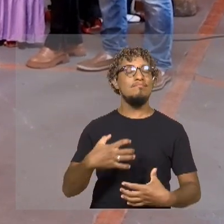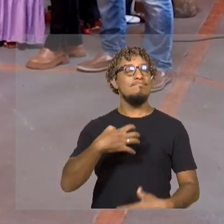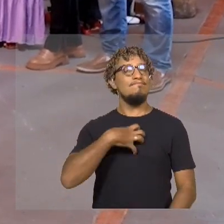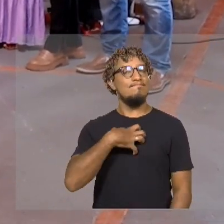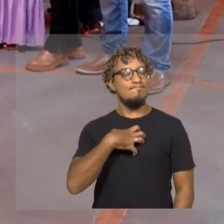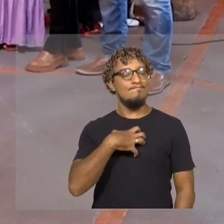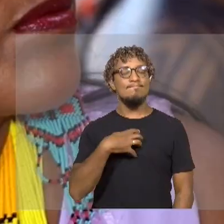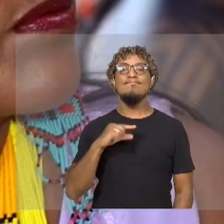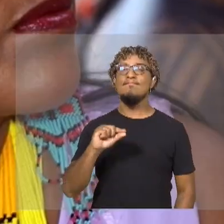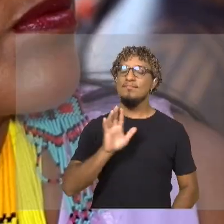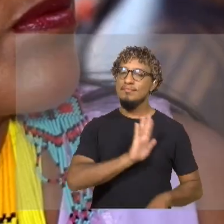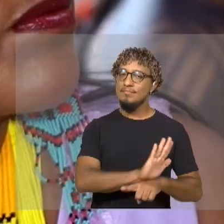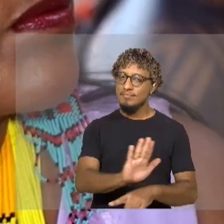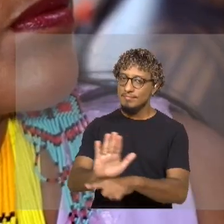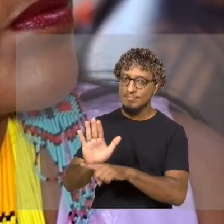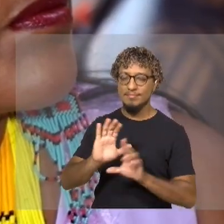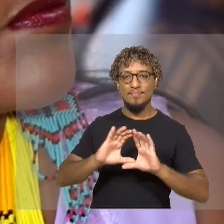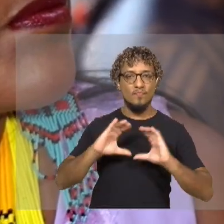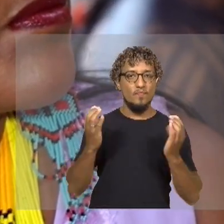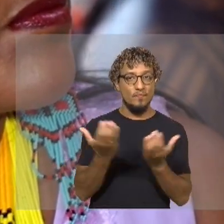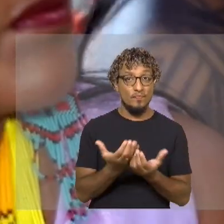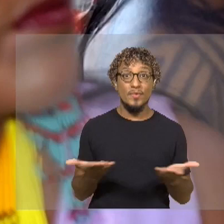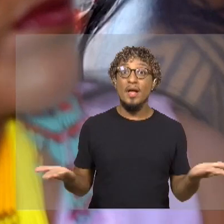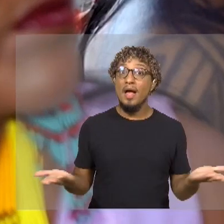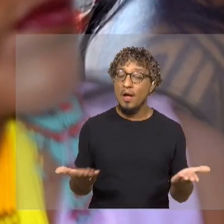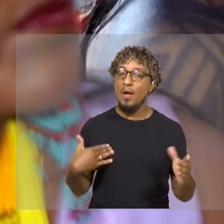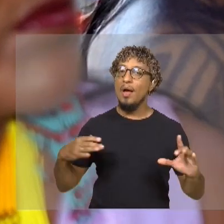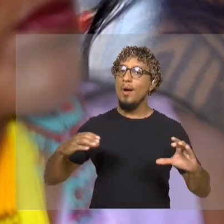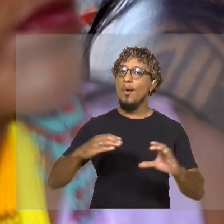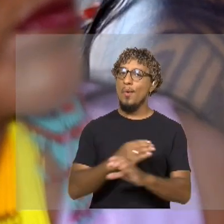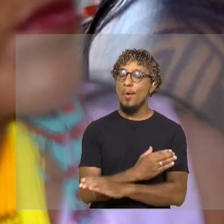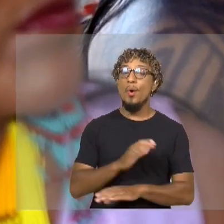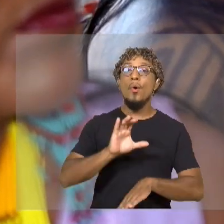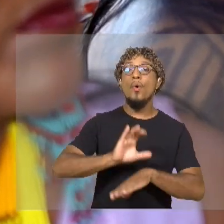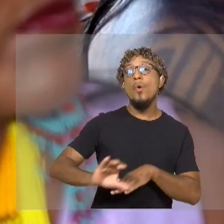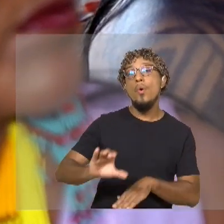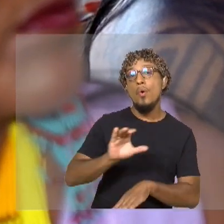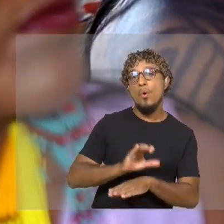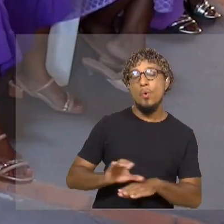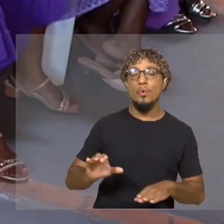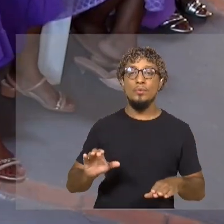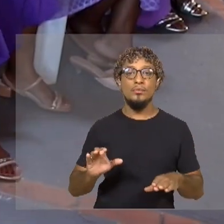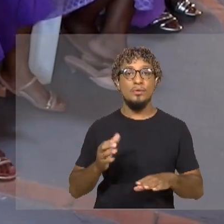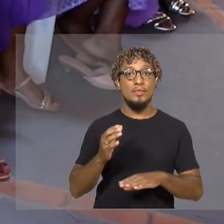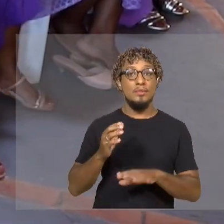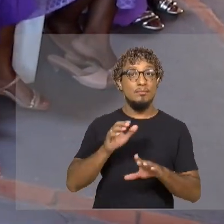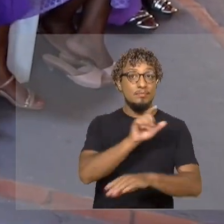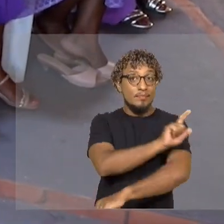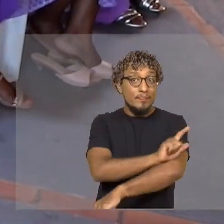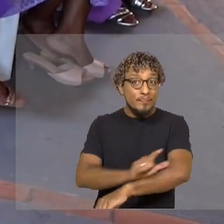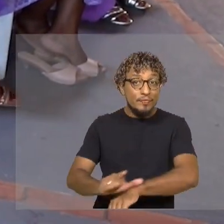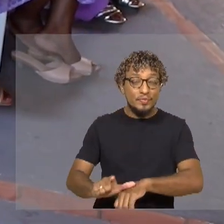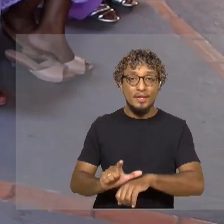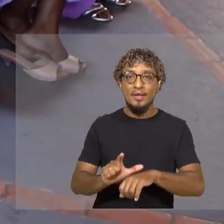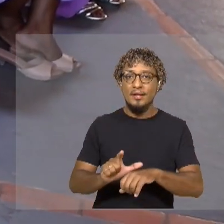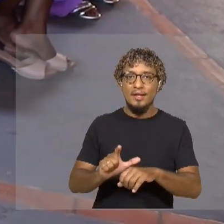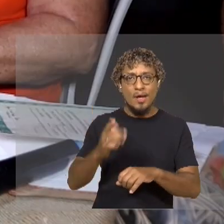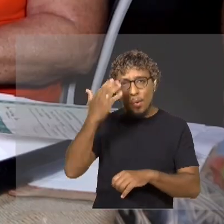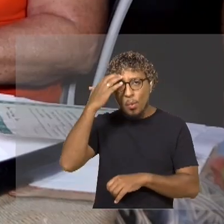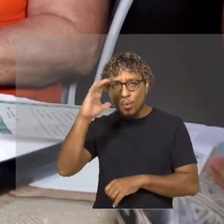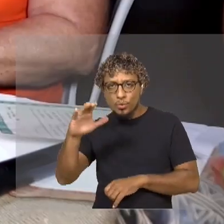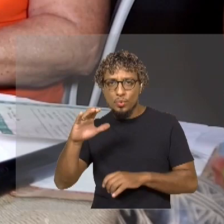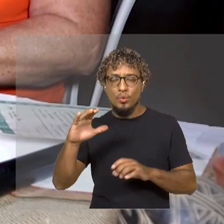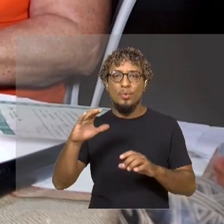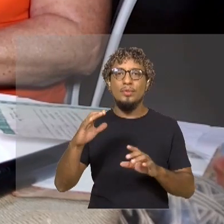a comunidade. Elas concluíram o curso de licenciatura intercultural da Universidade Estadual do